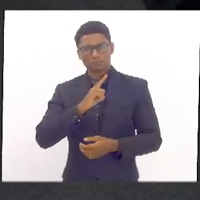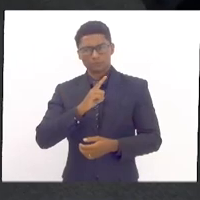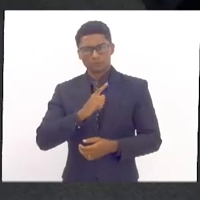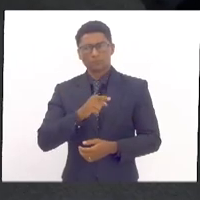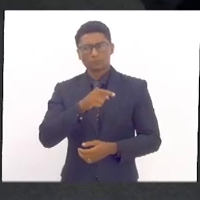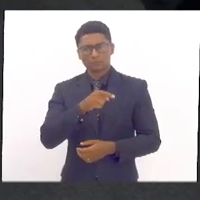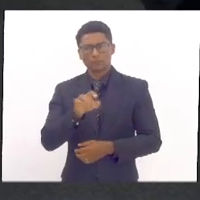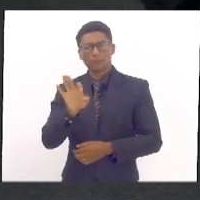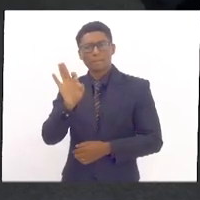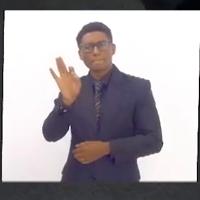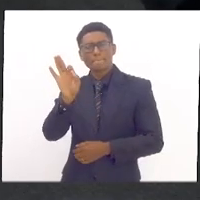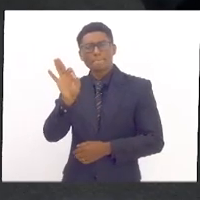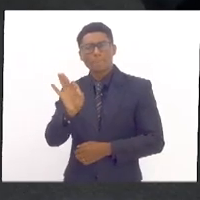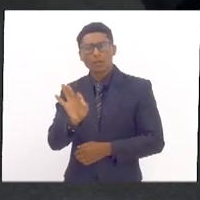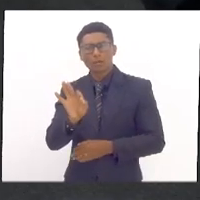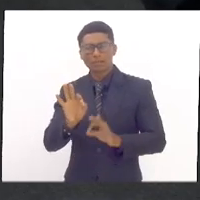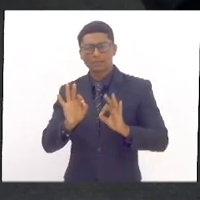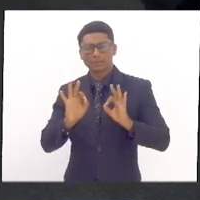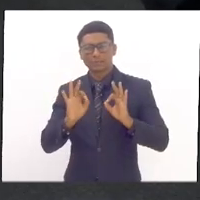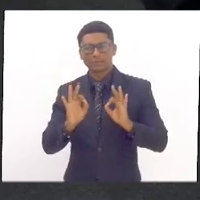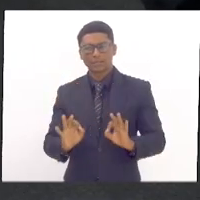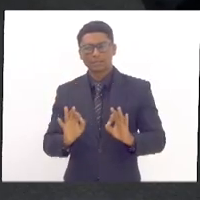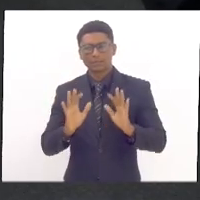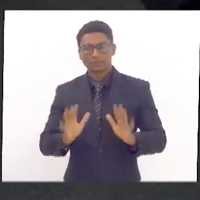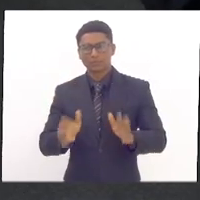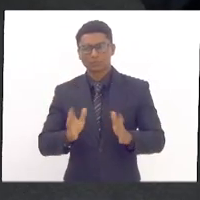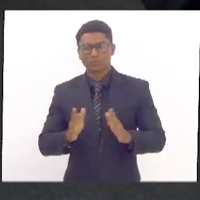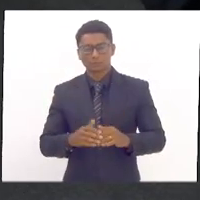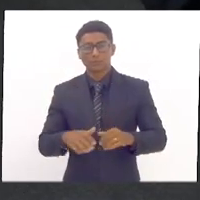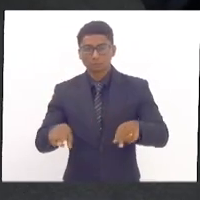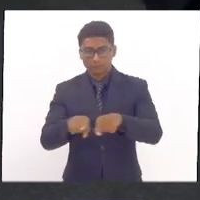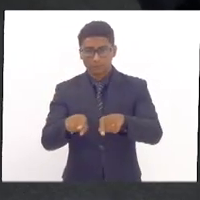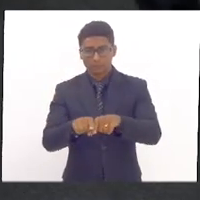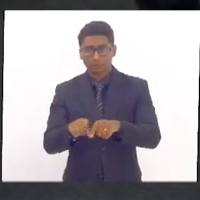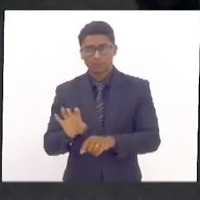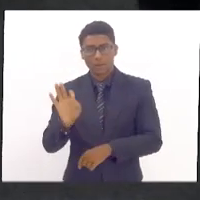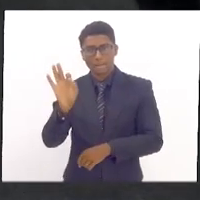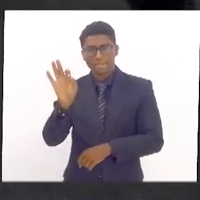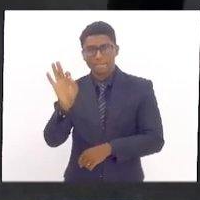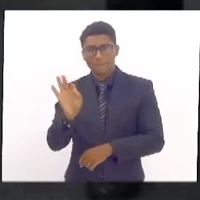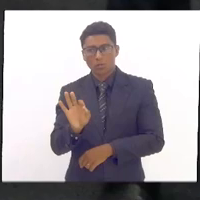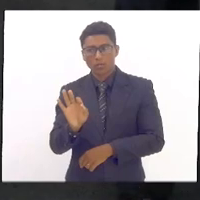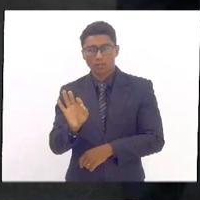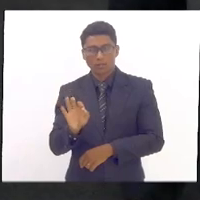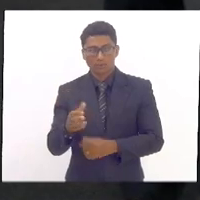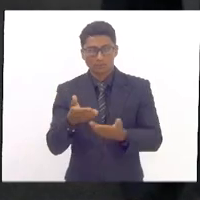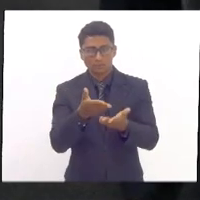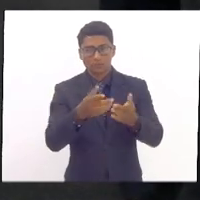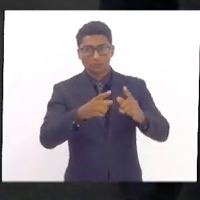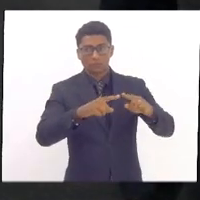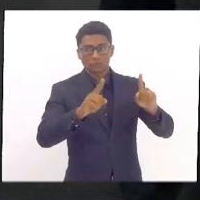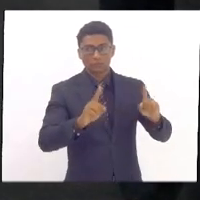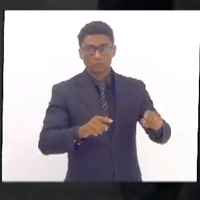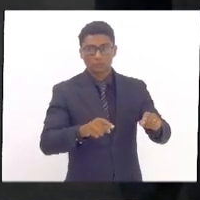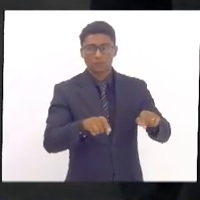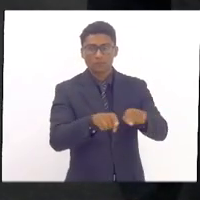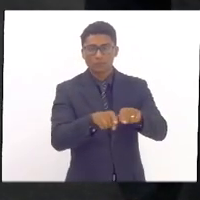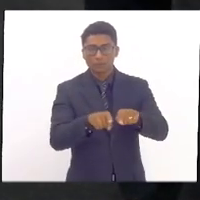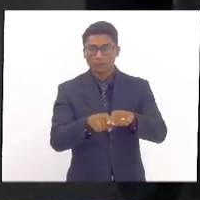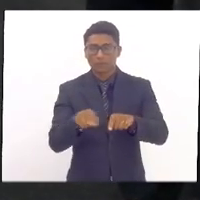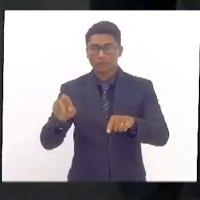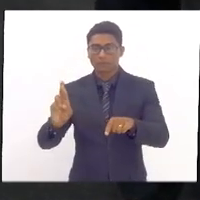já definida e paridade nas alíquotas entre o empregado e o